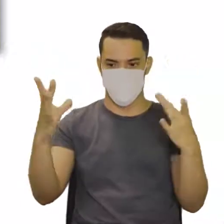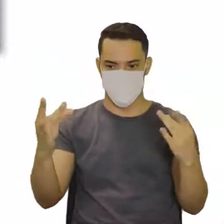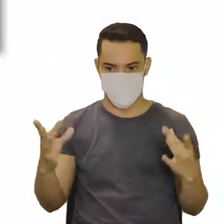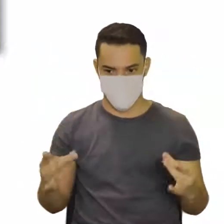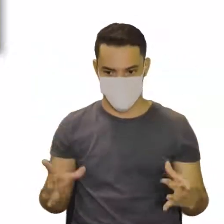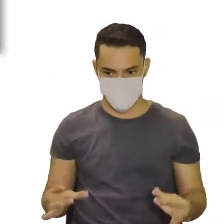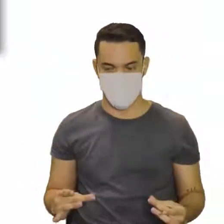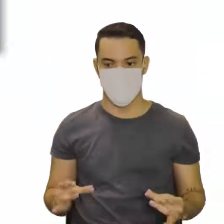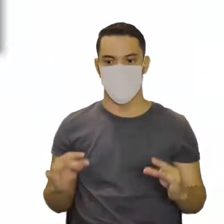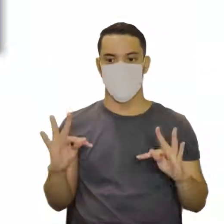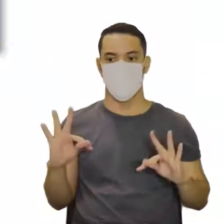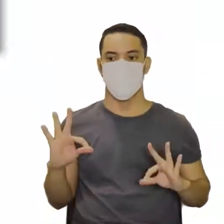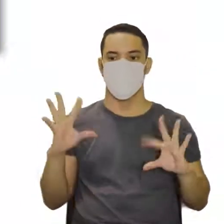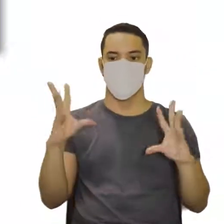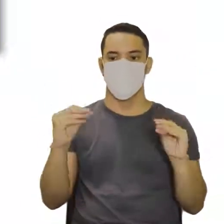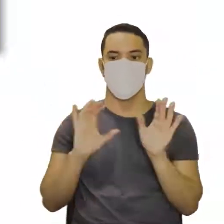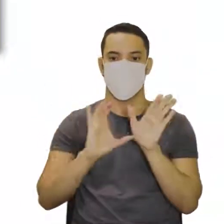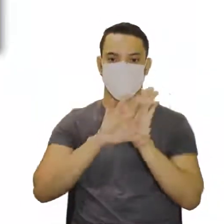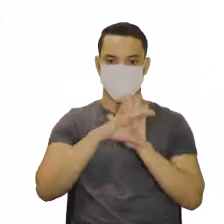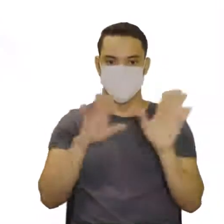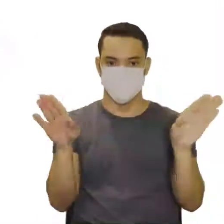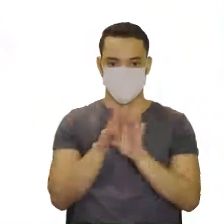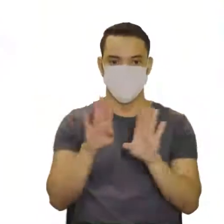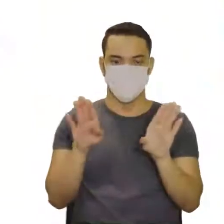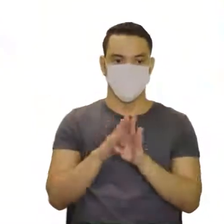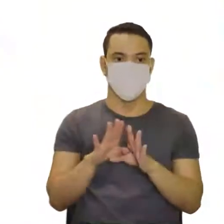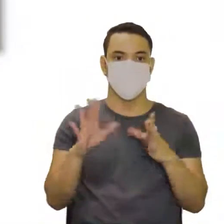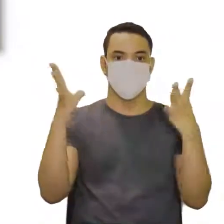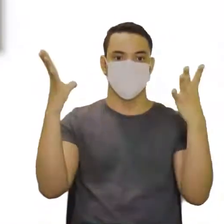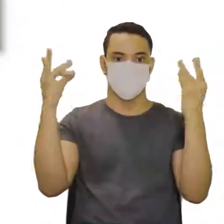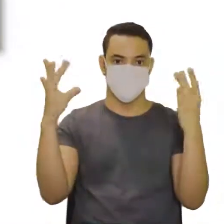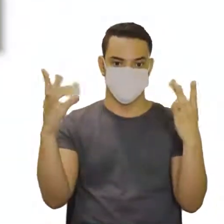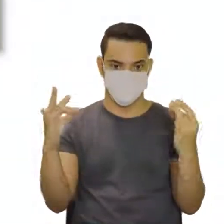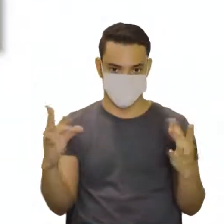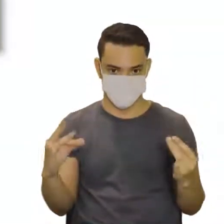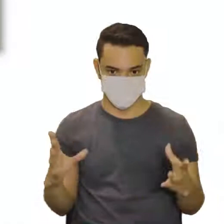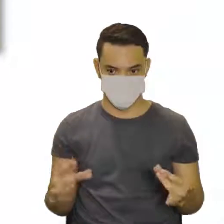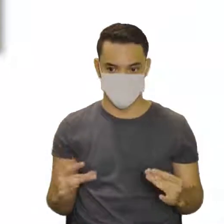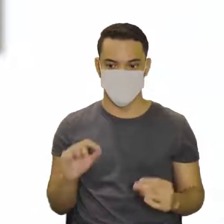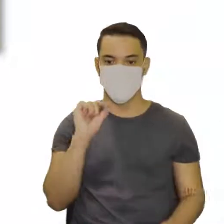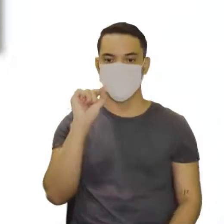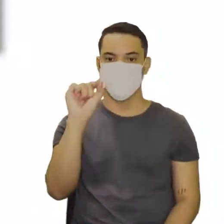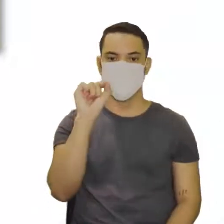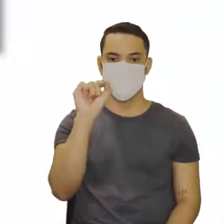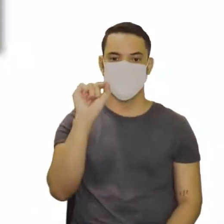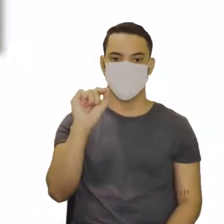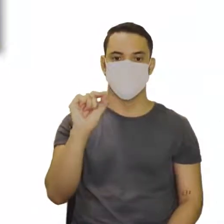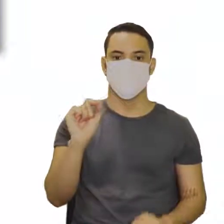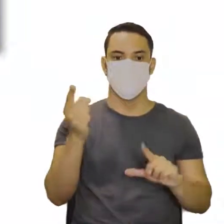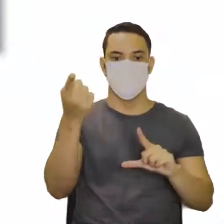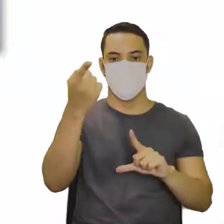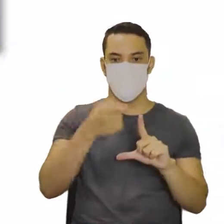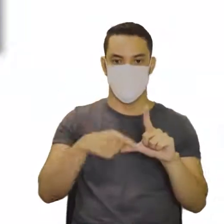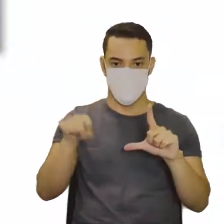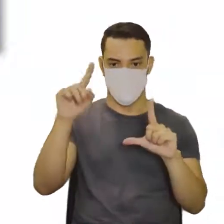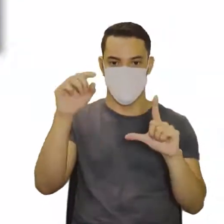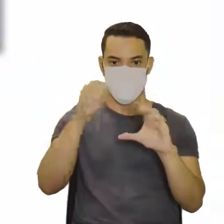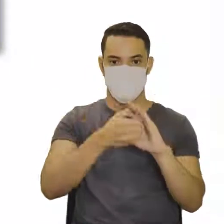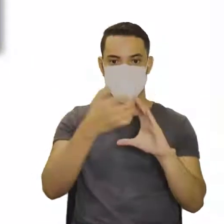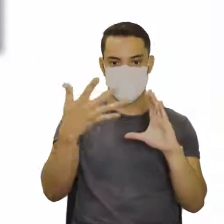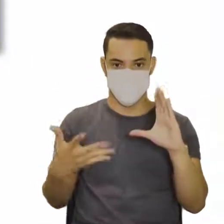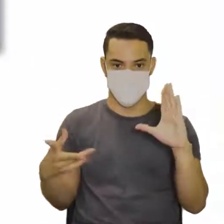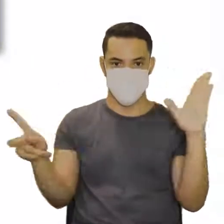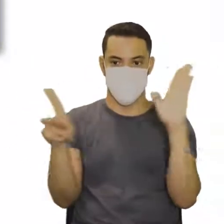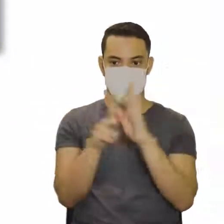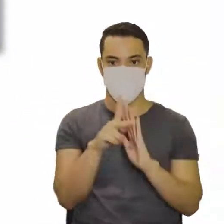este conceito. Nós também vamos aprofundar aqui a curva característica do